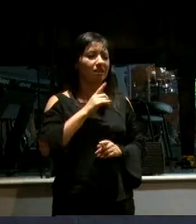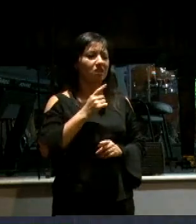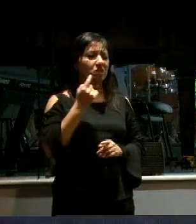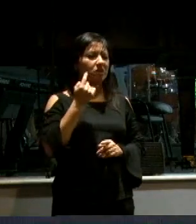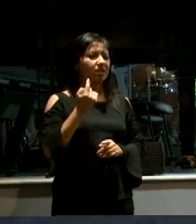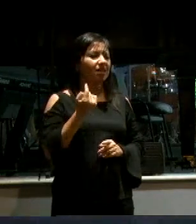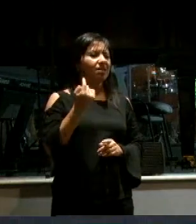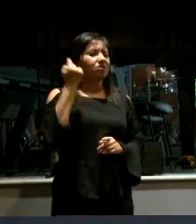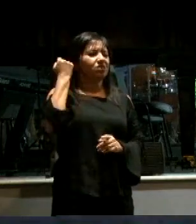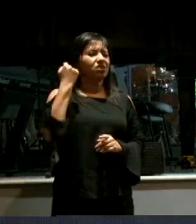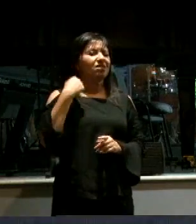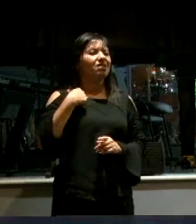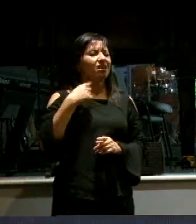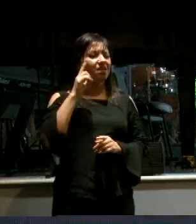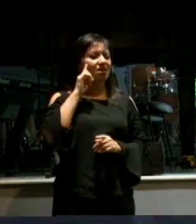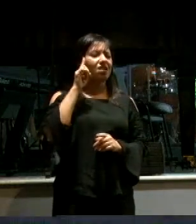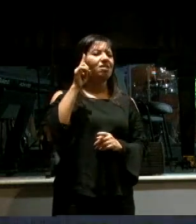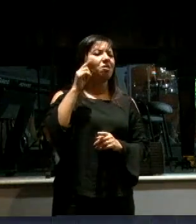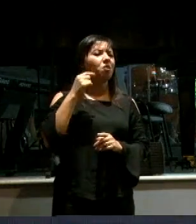perguntando para Ele por que Ele ia levar meu pai.